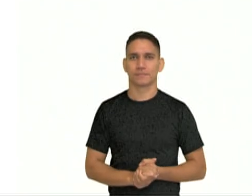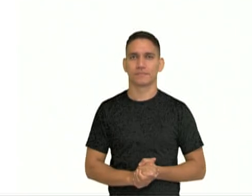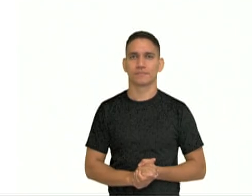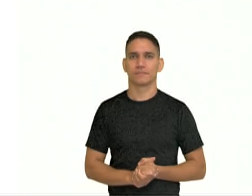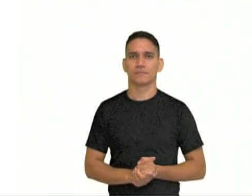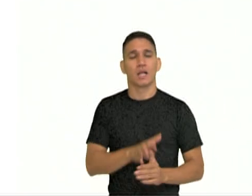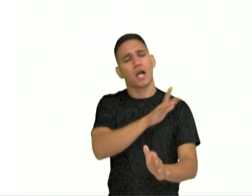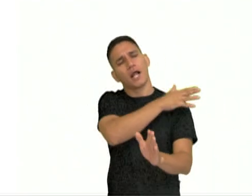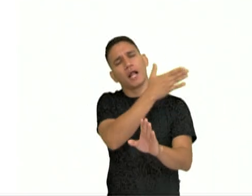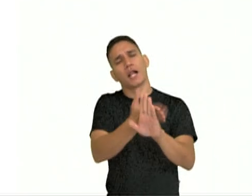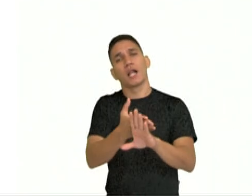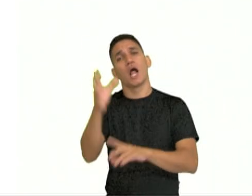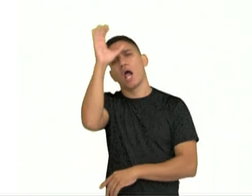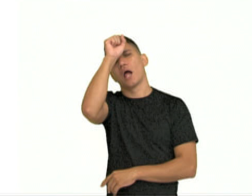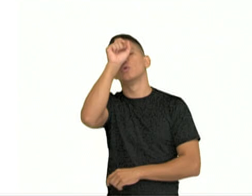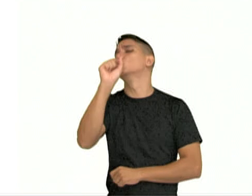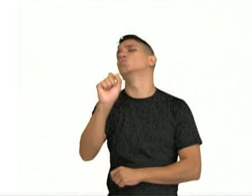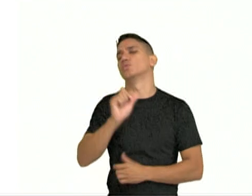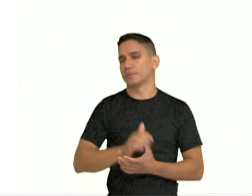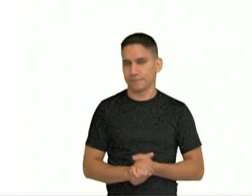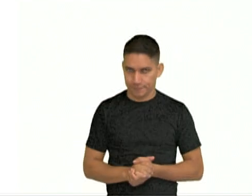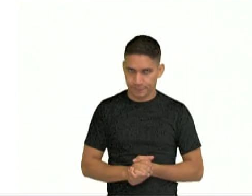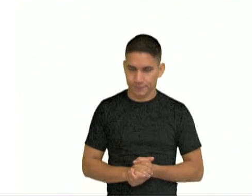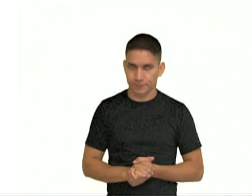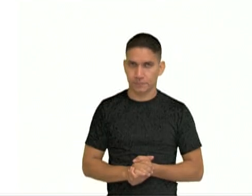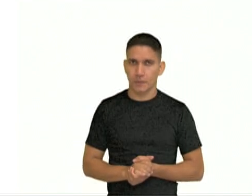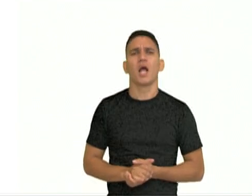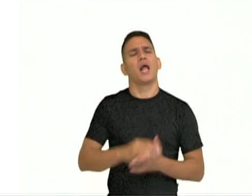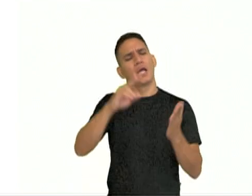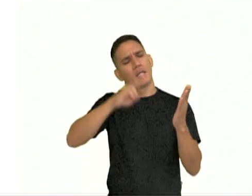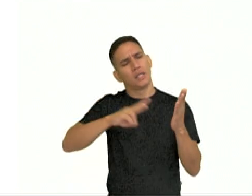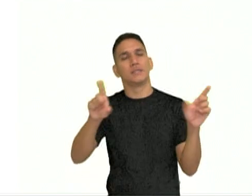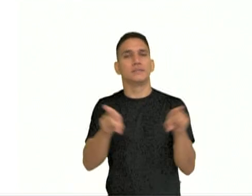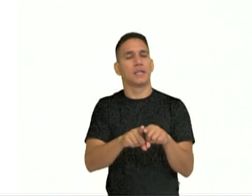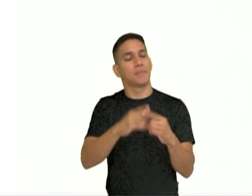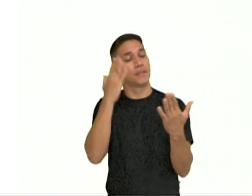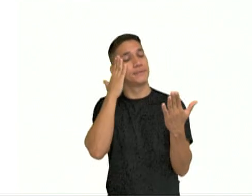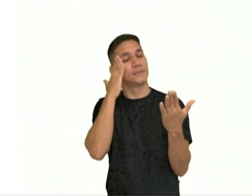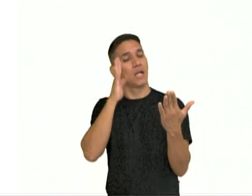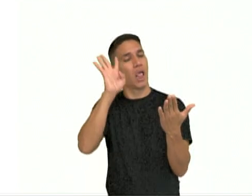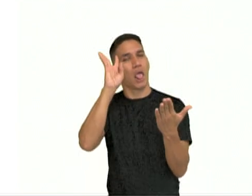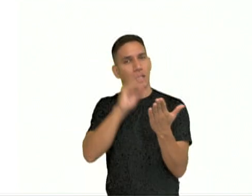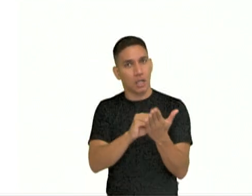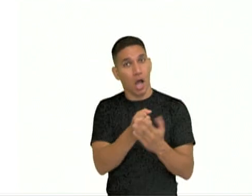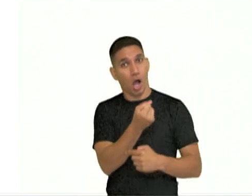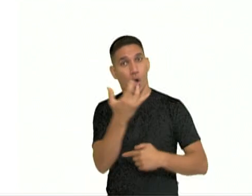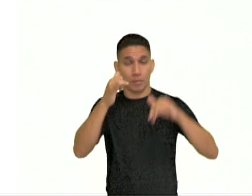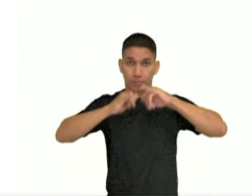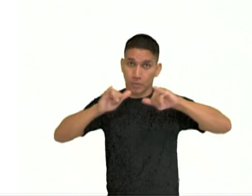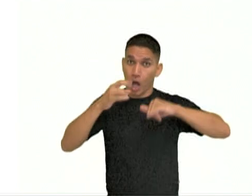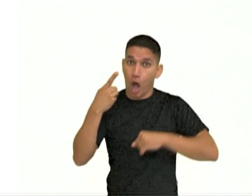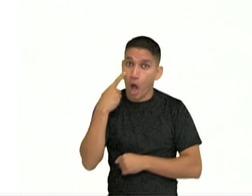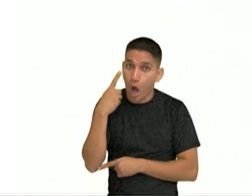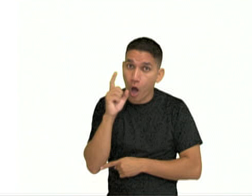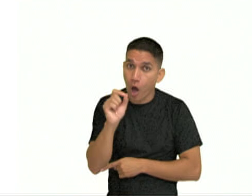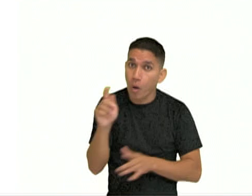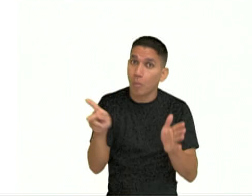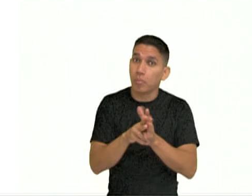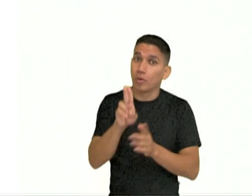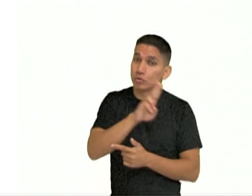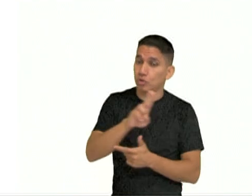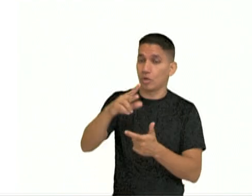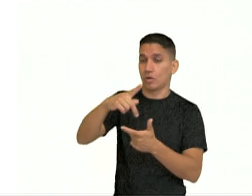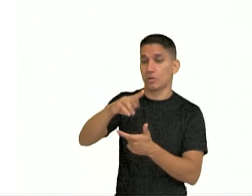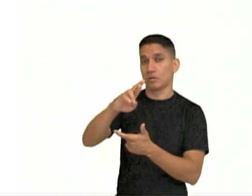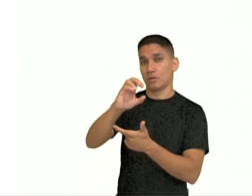O que aprendemos? Lemos e interpretamos algumas propagandas. Observe que propaganda, como o próprio nome diz,